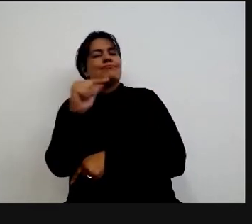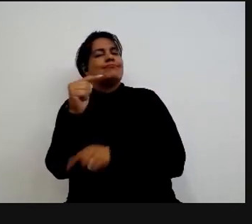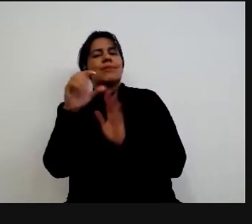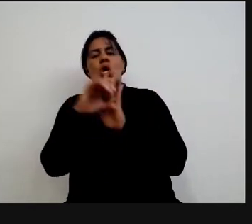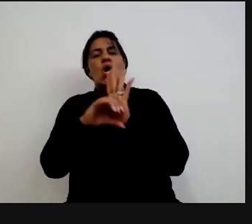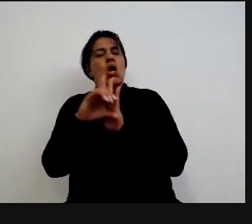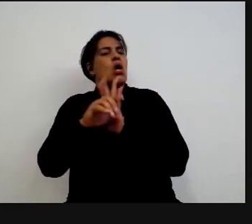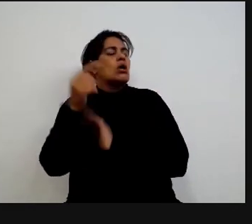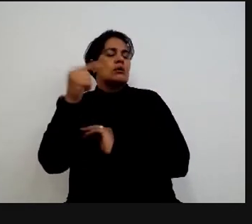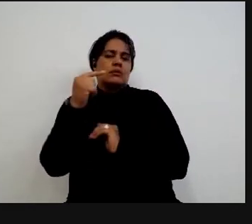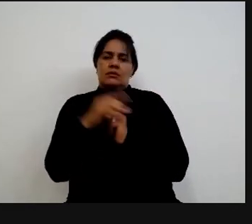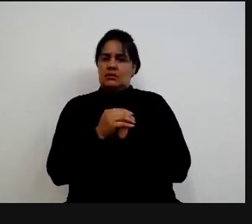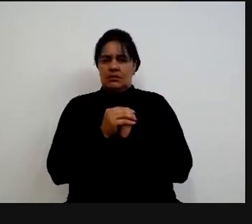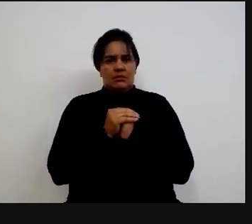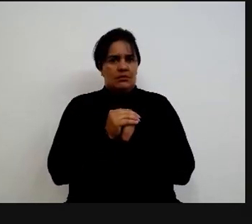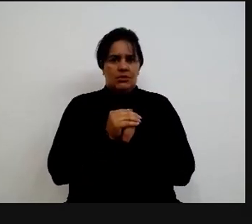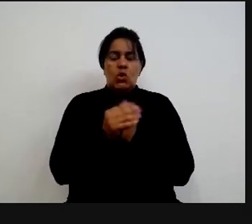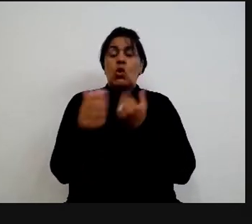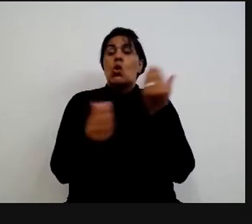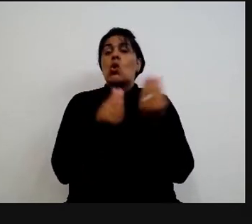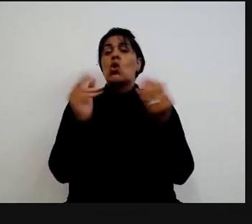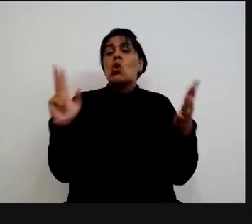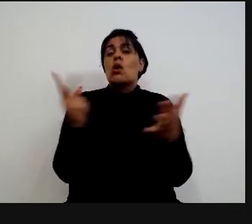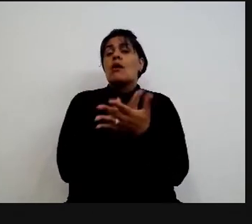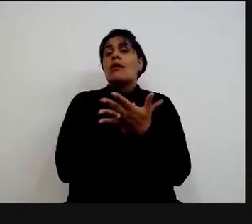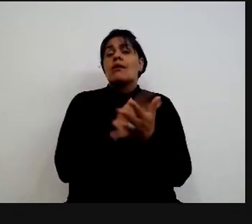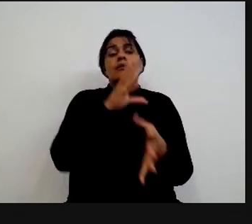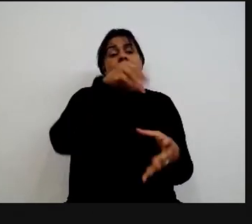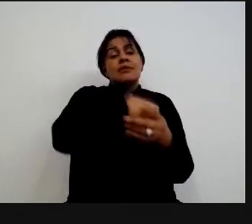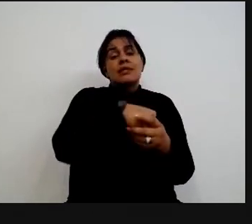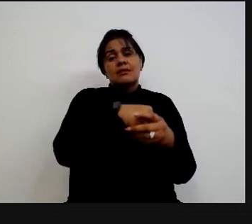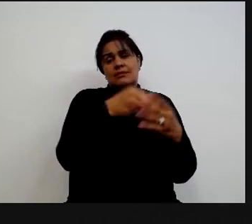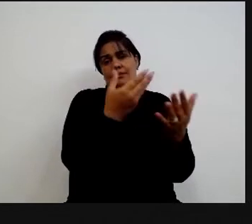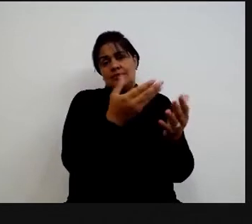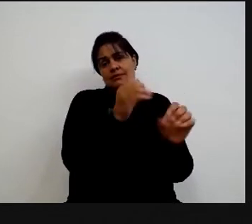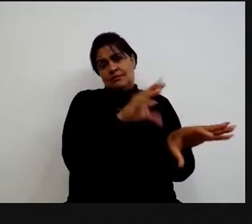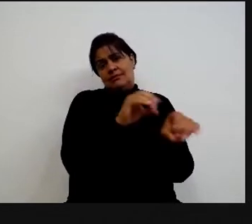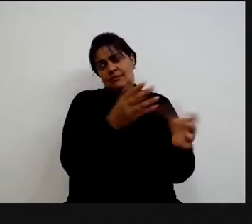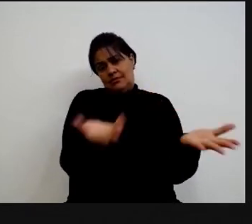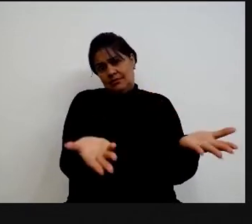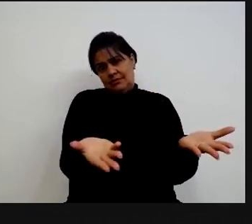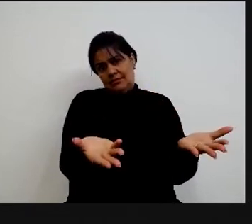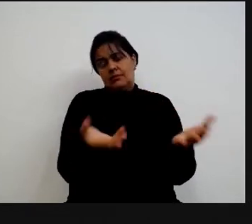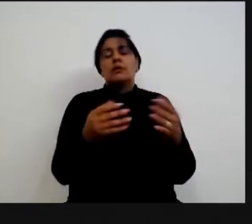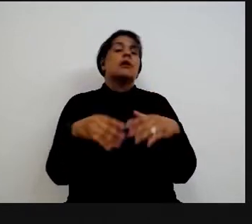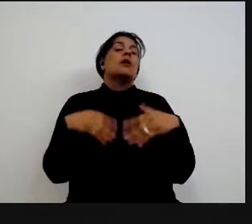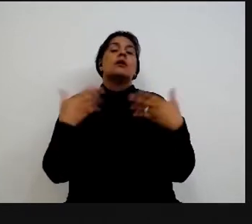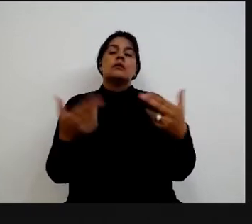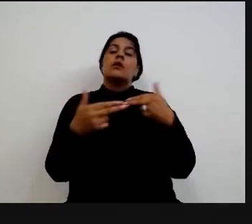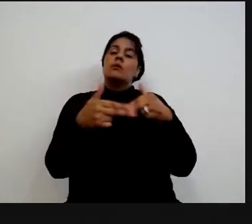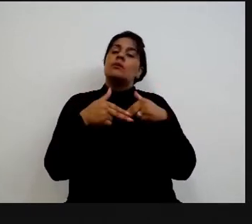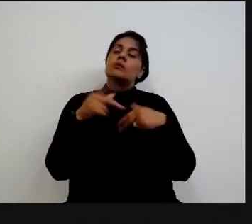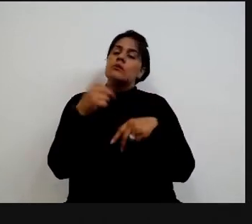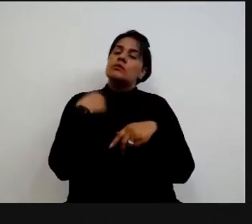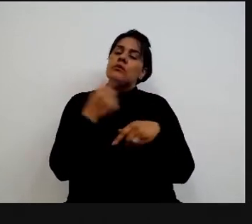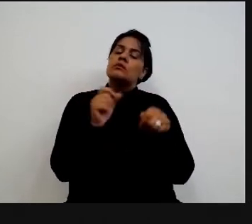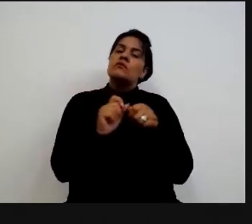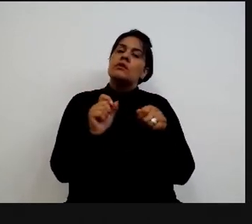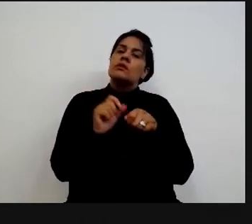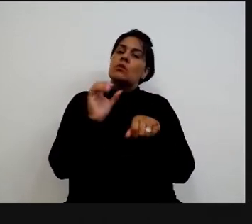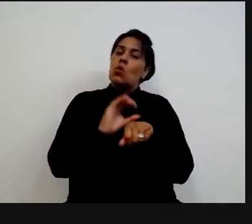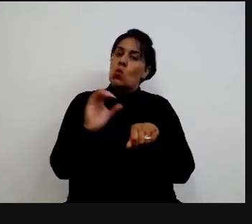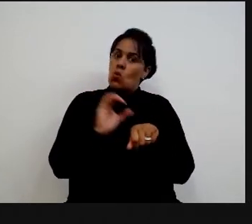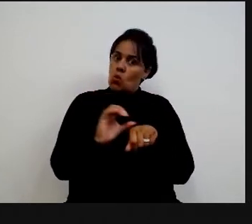conceito do que acontece dentro de uma sala de aula. Então, a gente está colocando no ar um curso interno de prateleira para que as